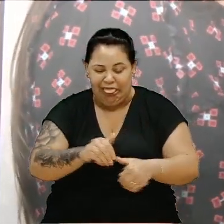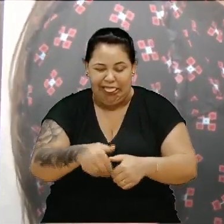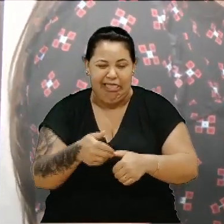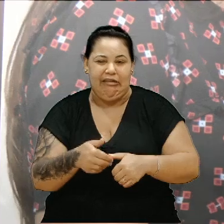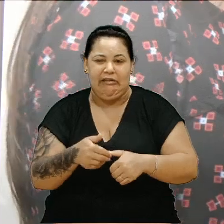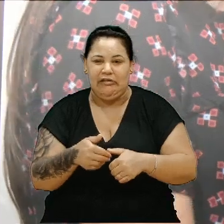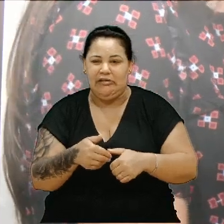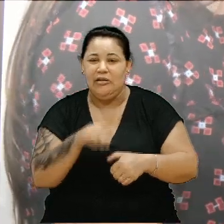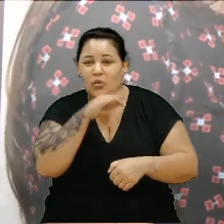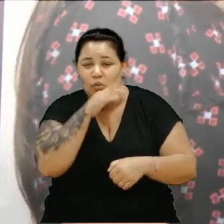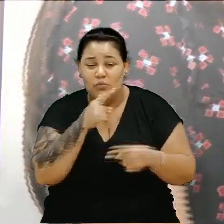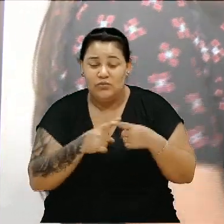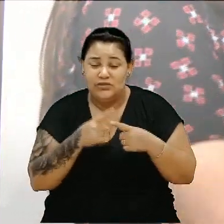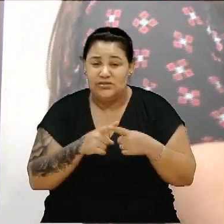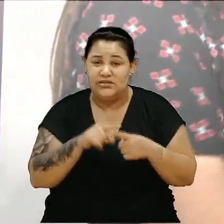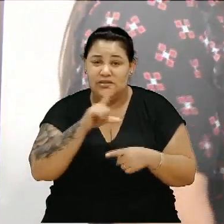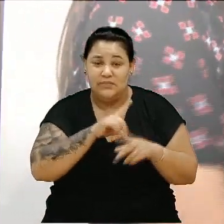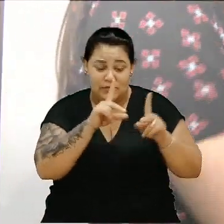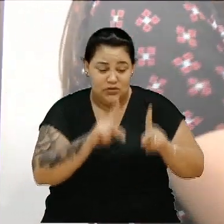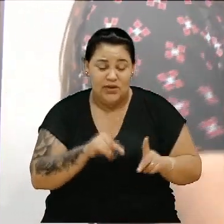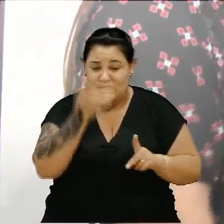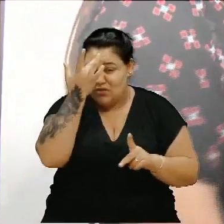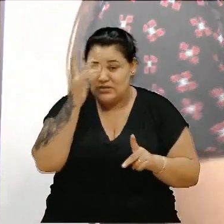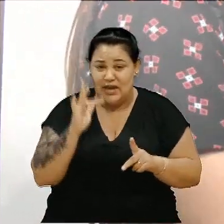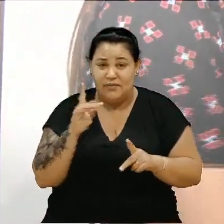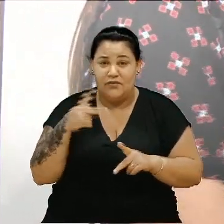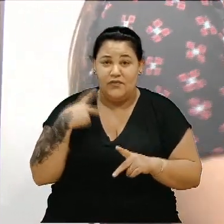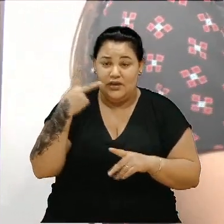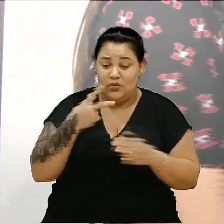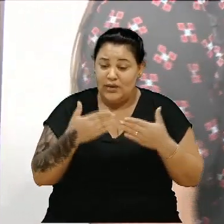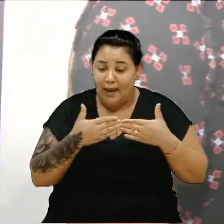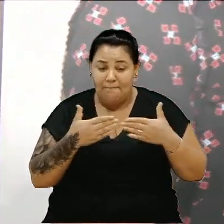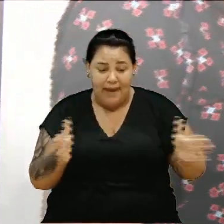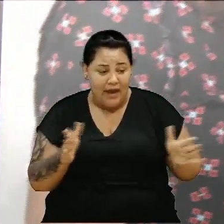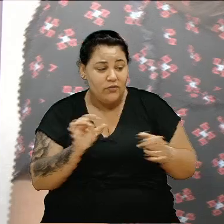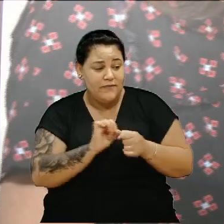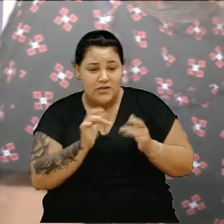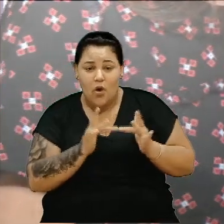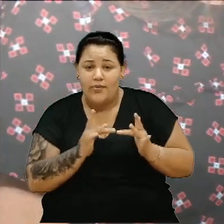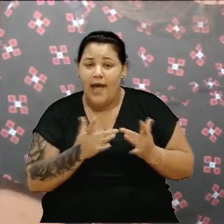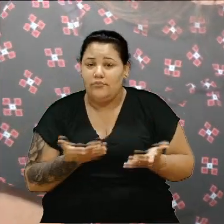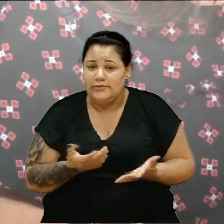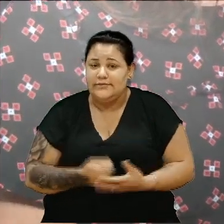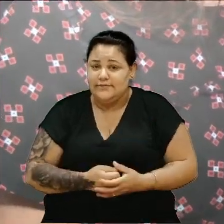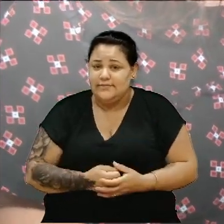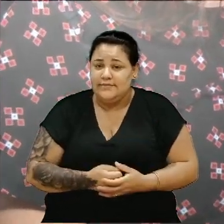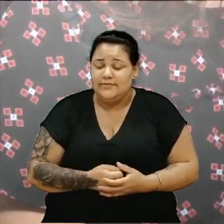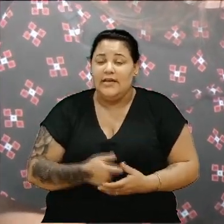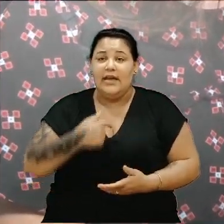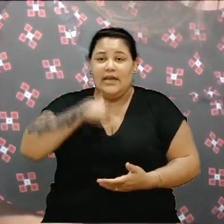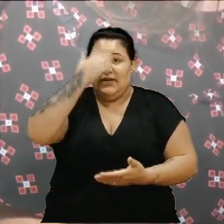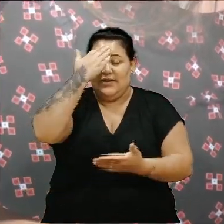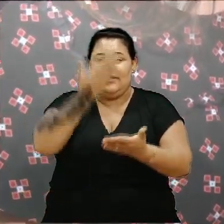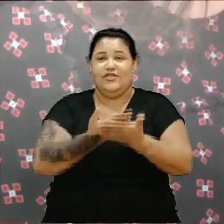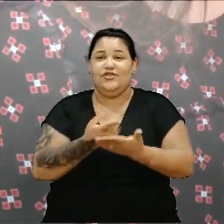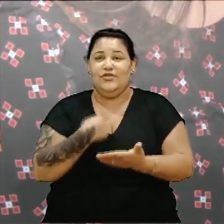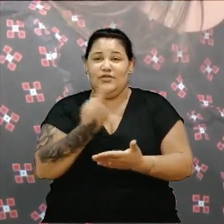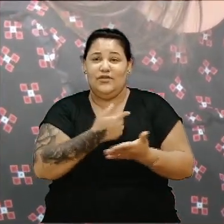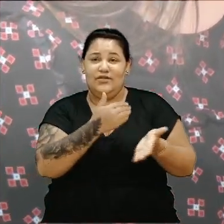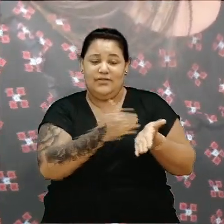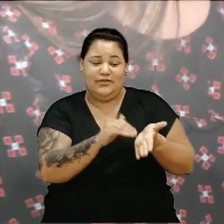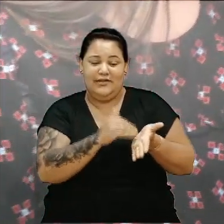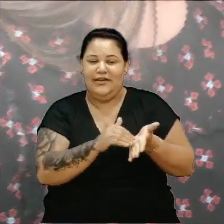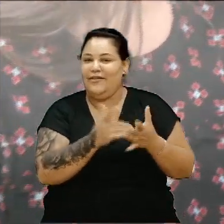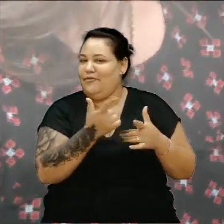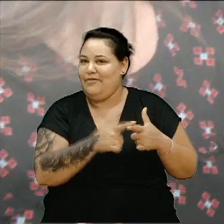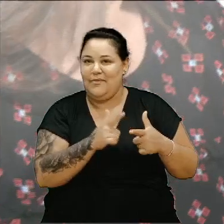tem pessoas que não sabem que os vereadores são abertos de fato para esse contato, né? Eu acredito que no nosso gabinete a gente não tem tanto